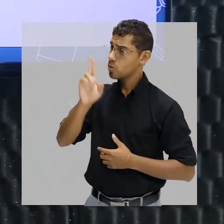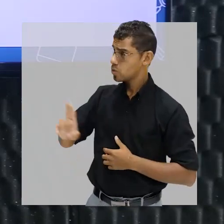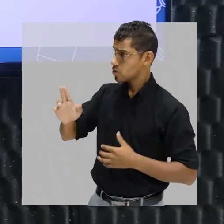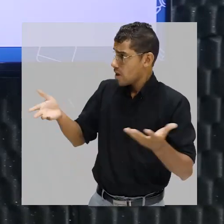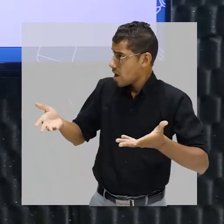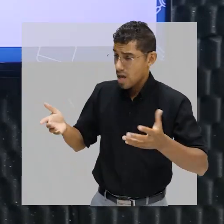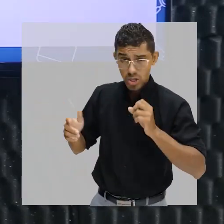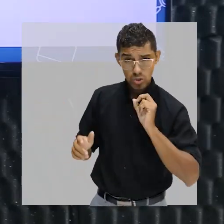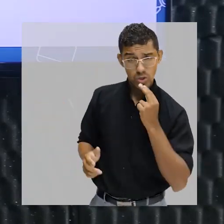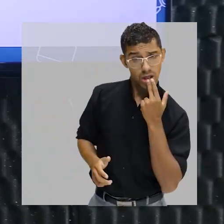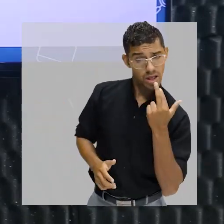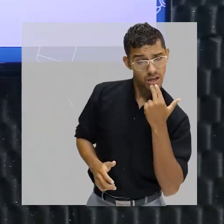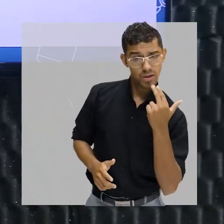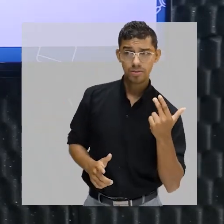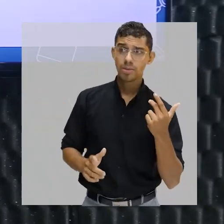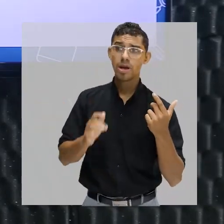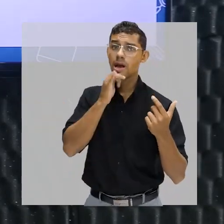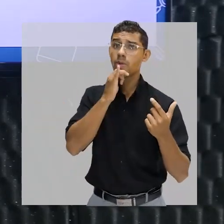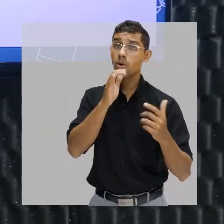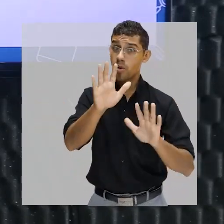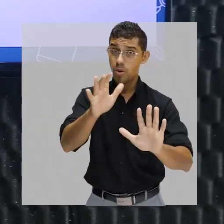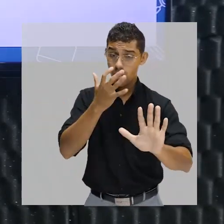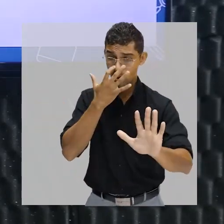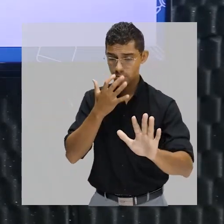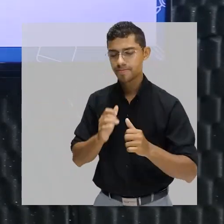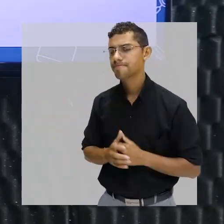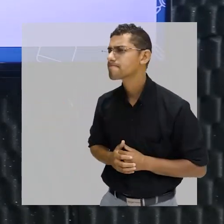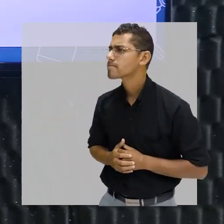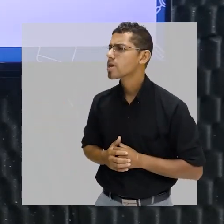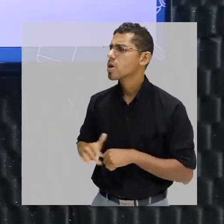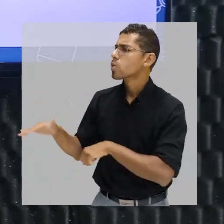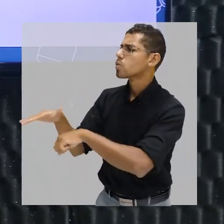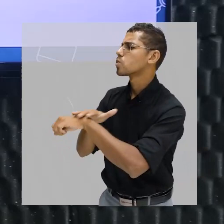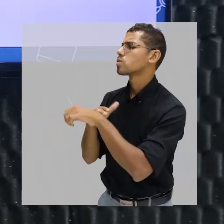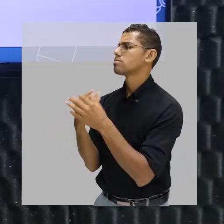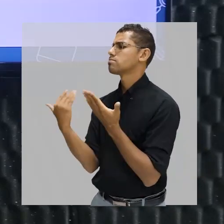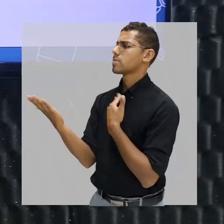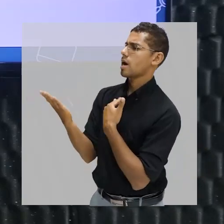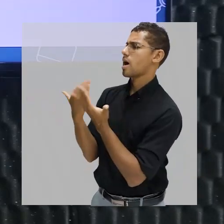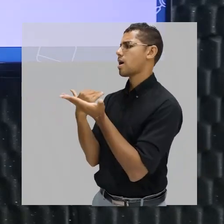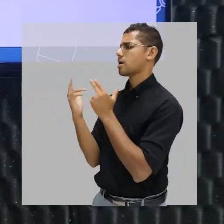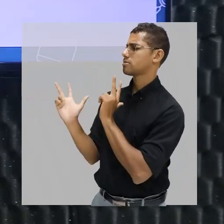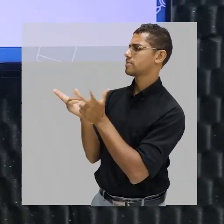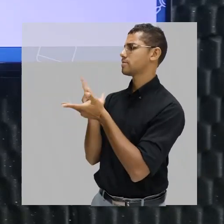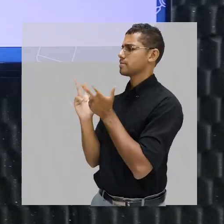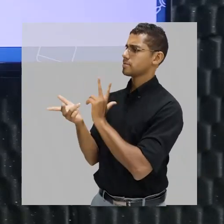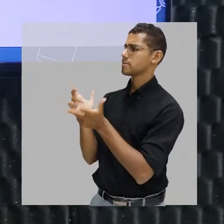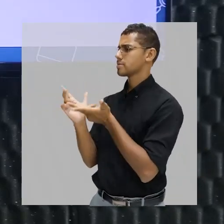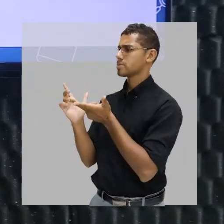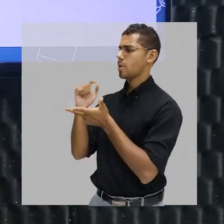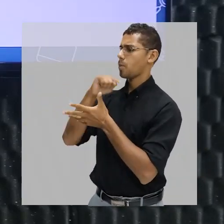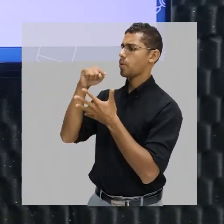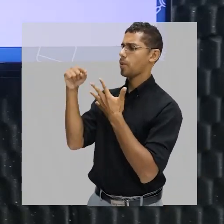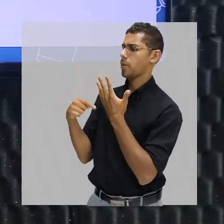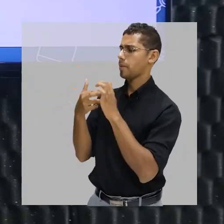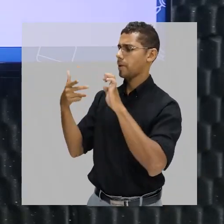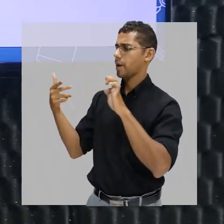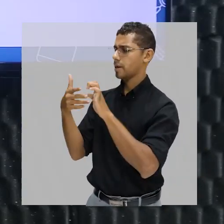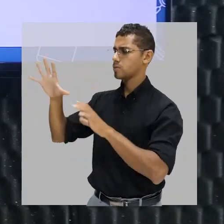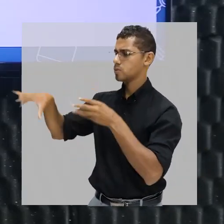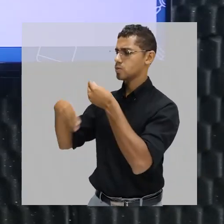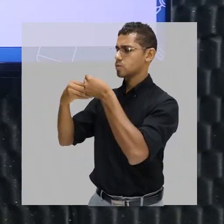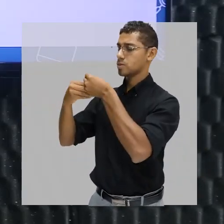língua. Observem, quando nós conversamos com alguém, existe uma série de fatores que contribuem para o nosso